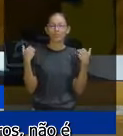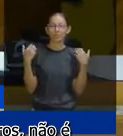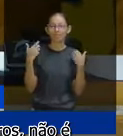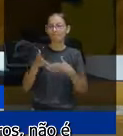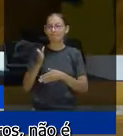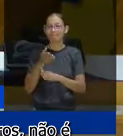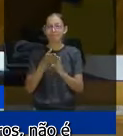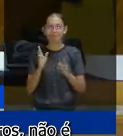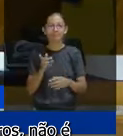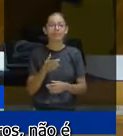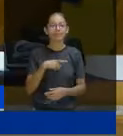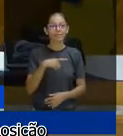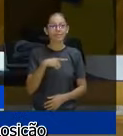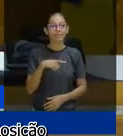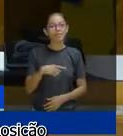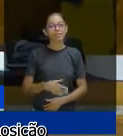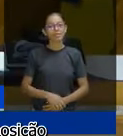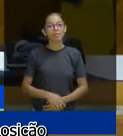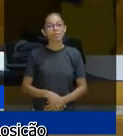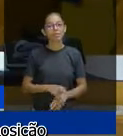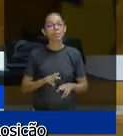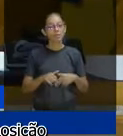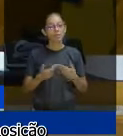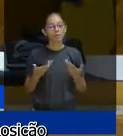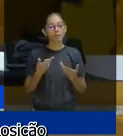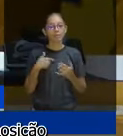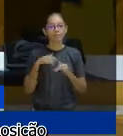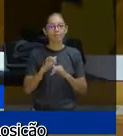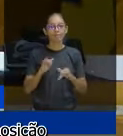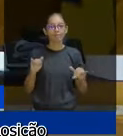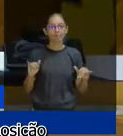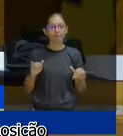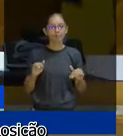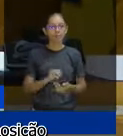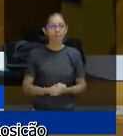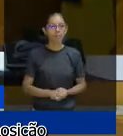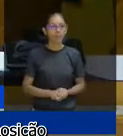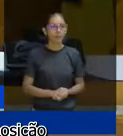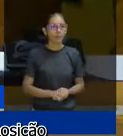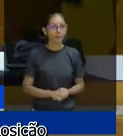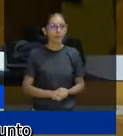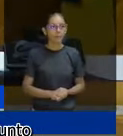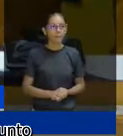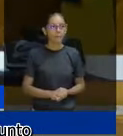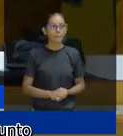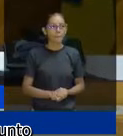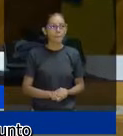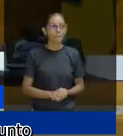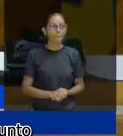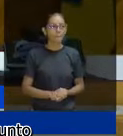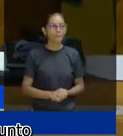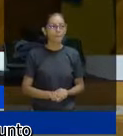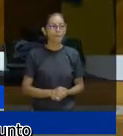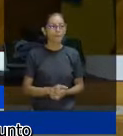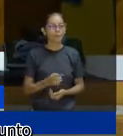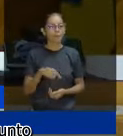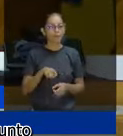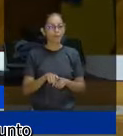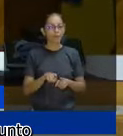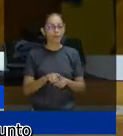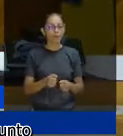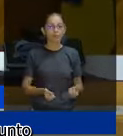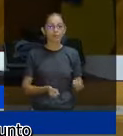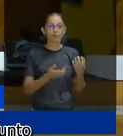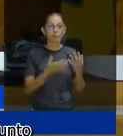Paulo? Então, feito esse registro, eu faço uma proposição aos pares que nós prestemos uma homenagem